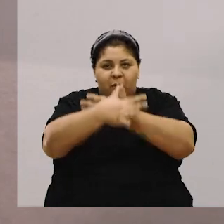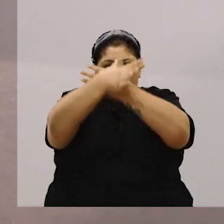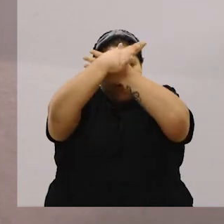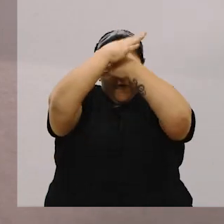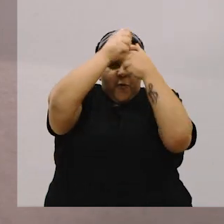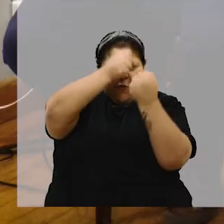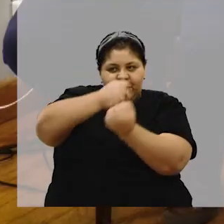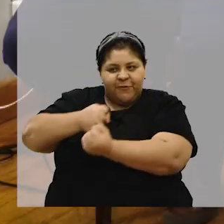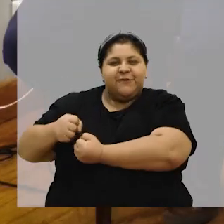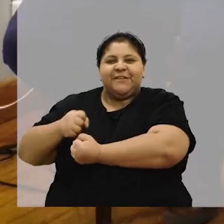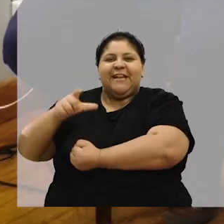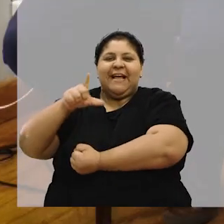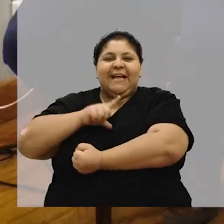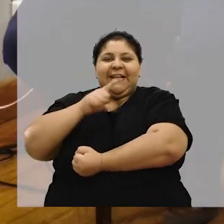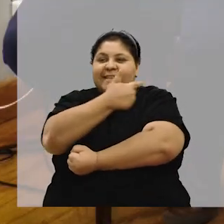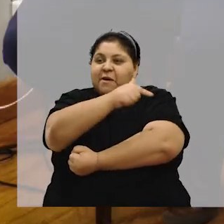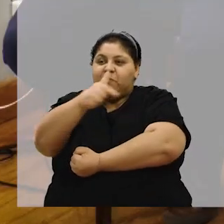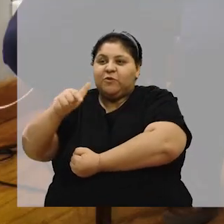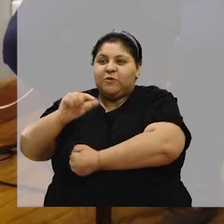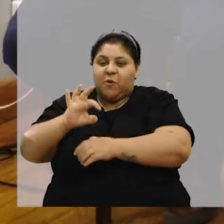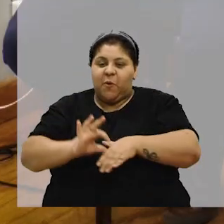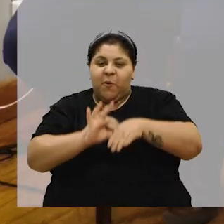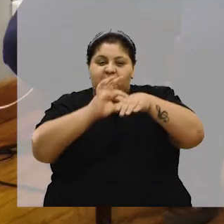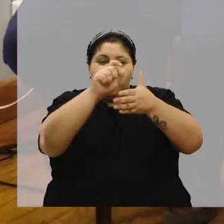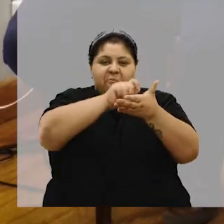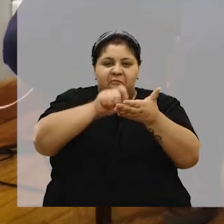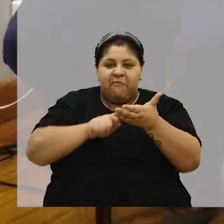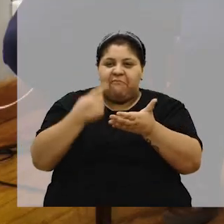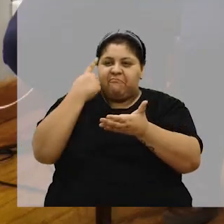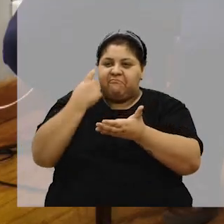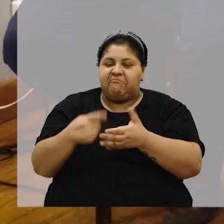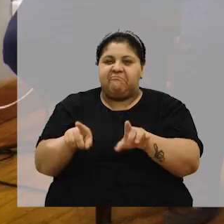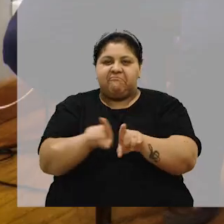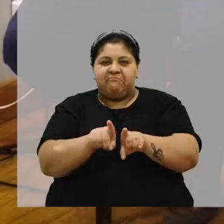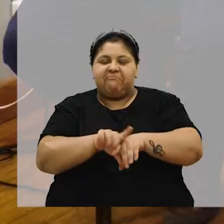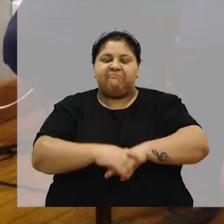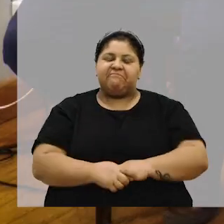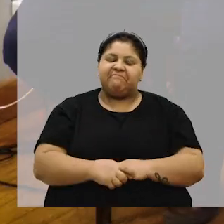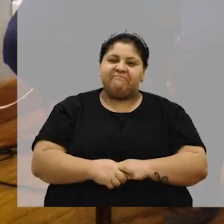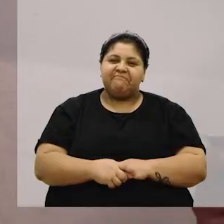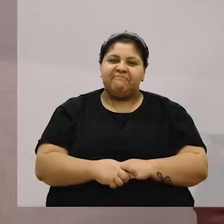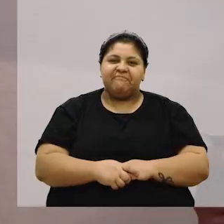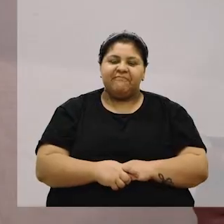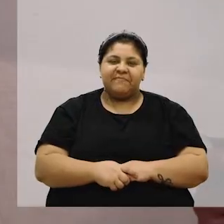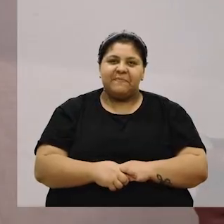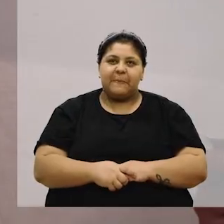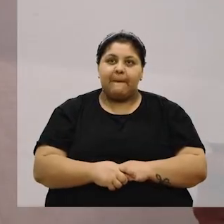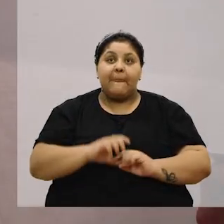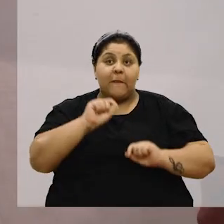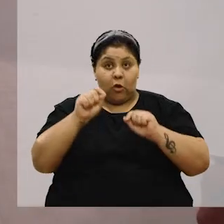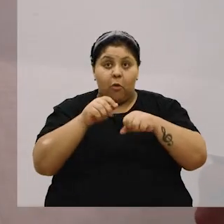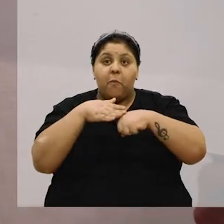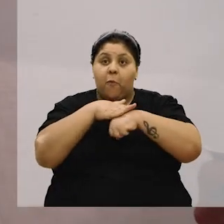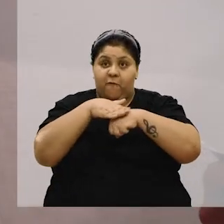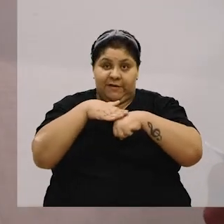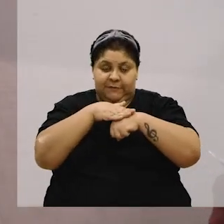outros gestores, interessados, produtores e escritores. E como nós